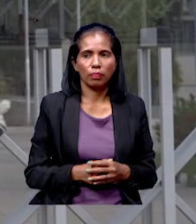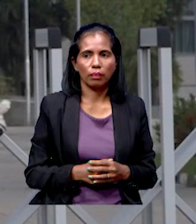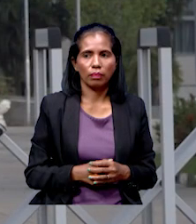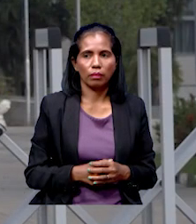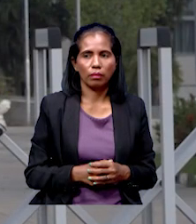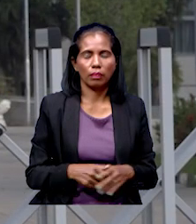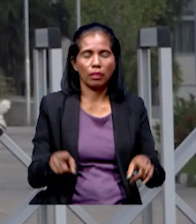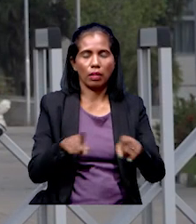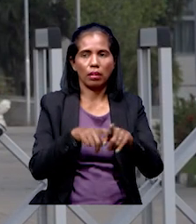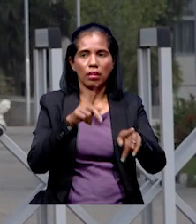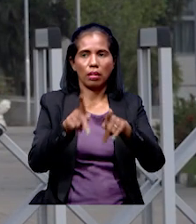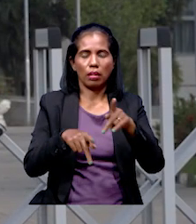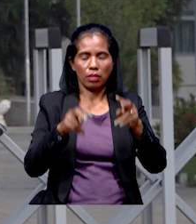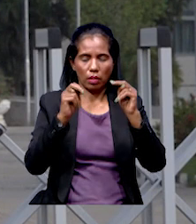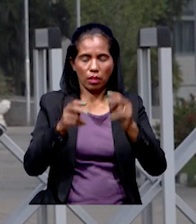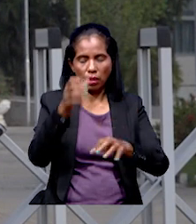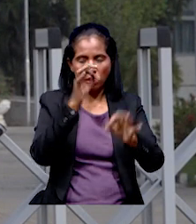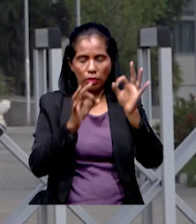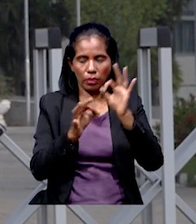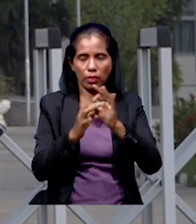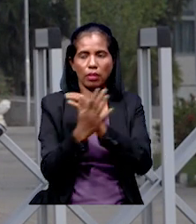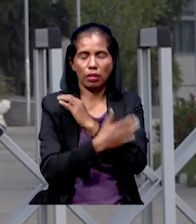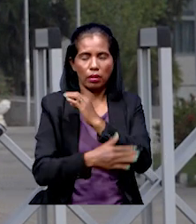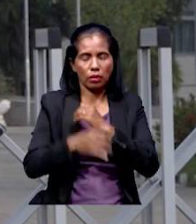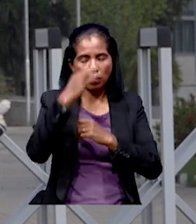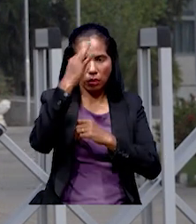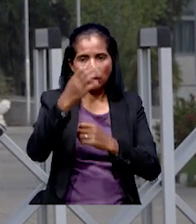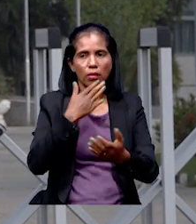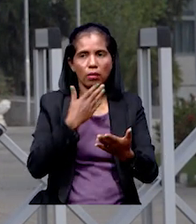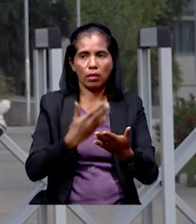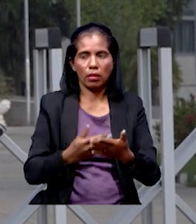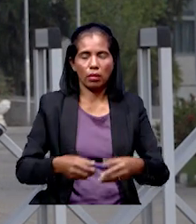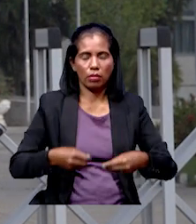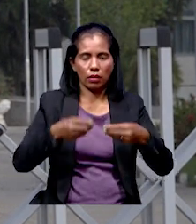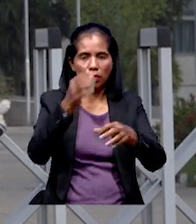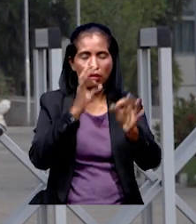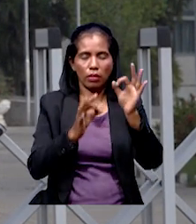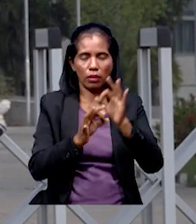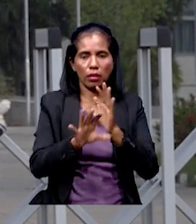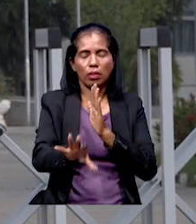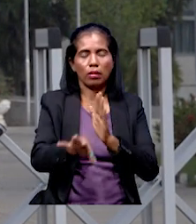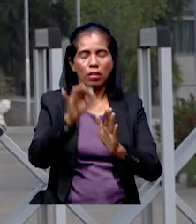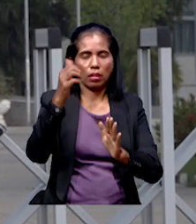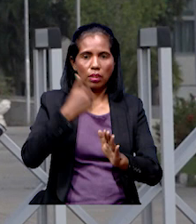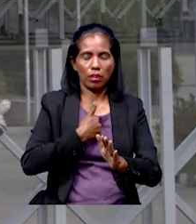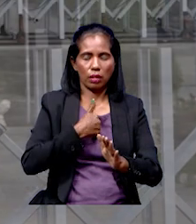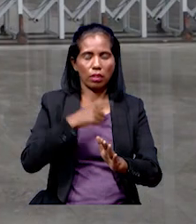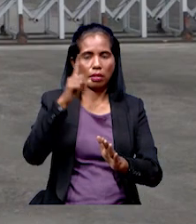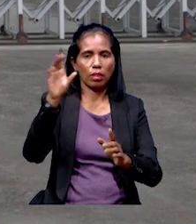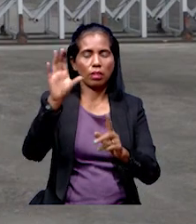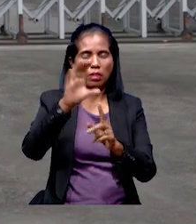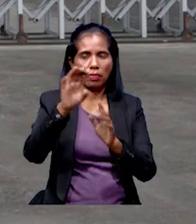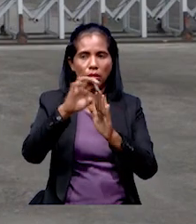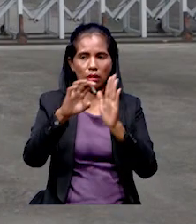No dar cidadão, tem que garantir nação no futuro nebediak. Fo confiança ho de hile candidato ida sa no dar chefe do